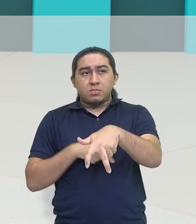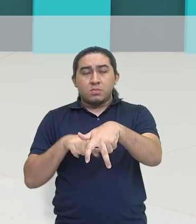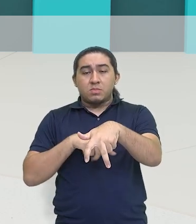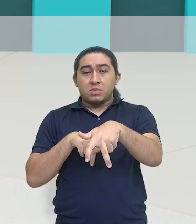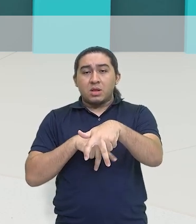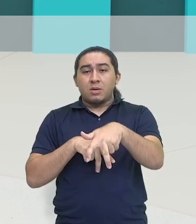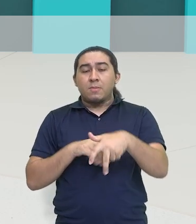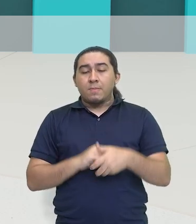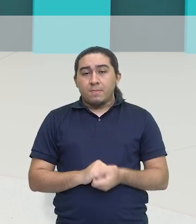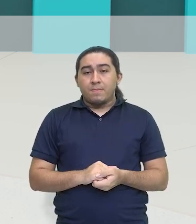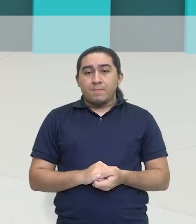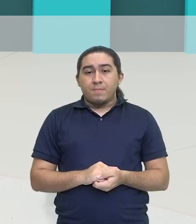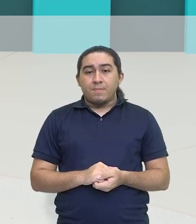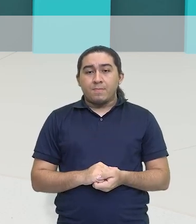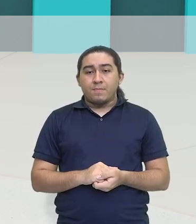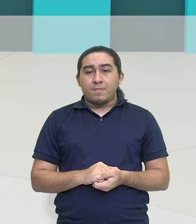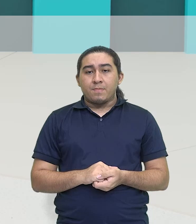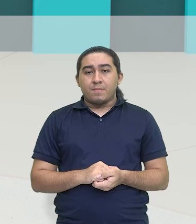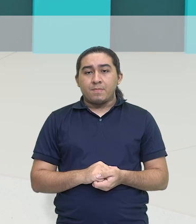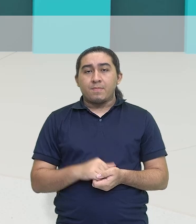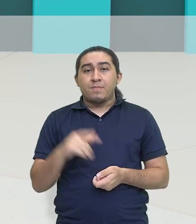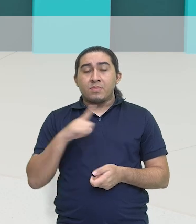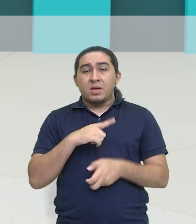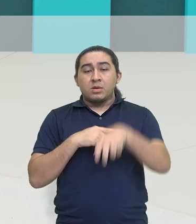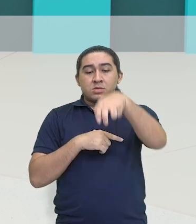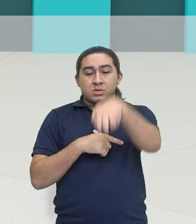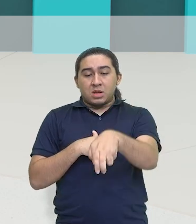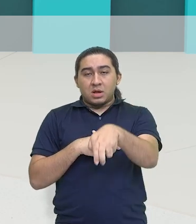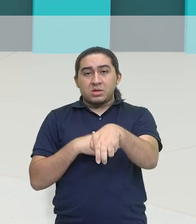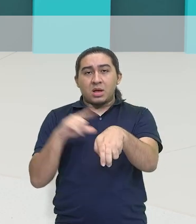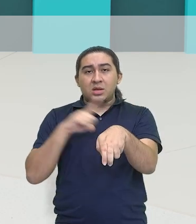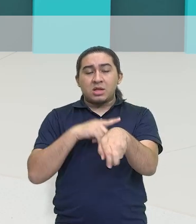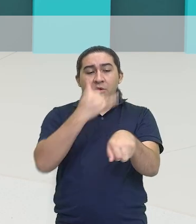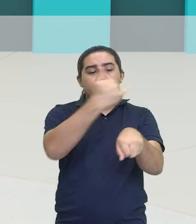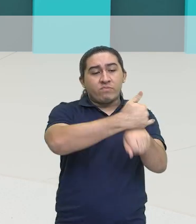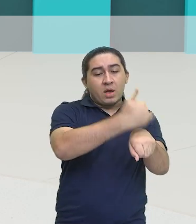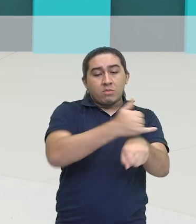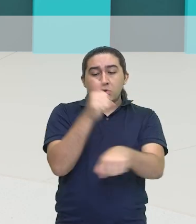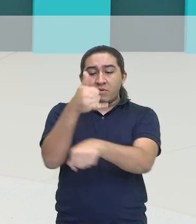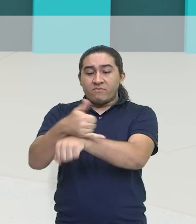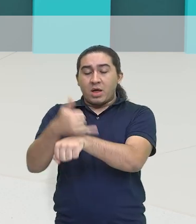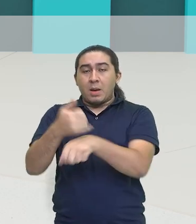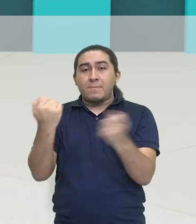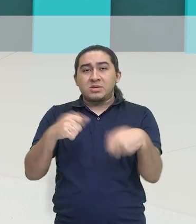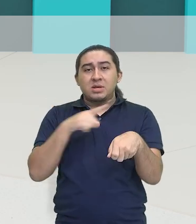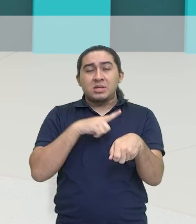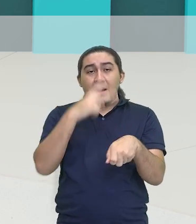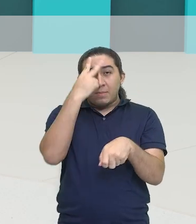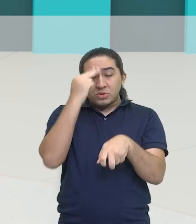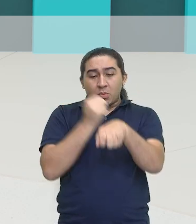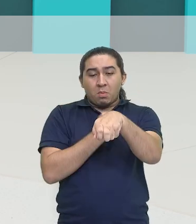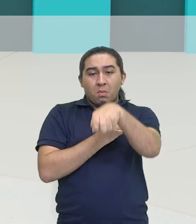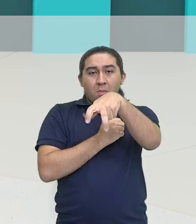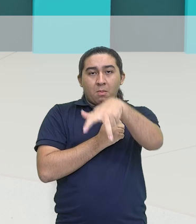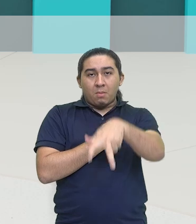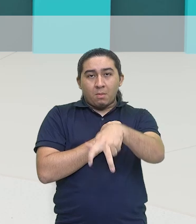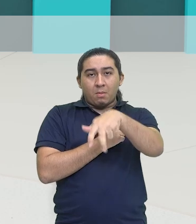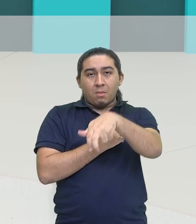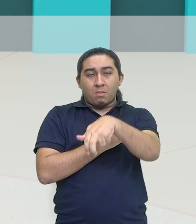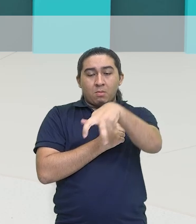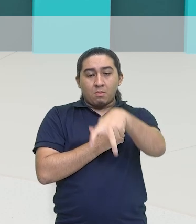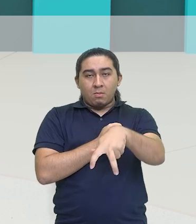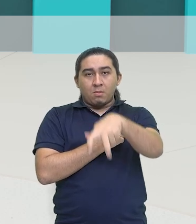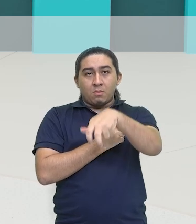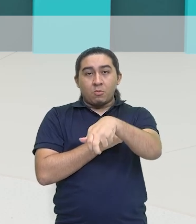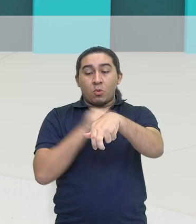suporte aqui na parte de fora da perna, você senta e aí você tem que empurrar para fora aqueles dois aparelhos,